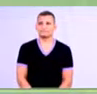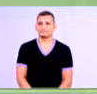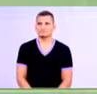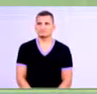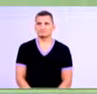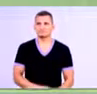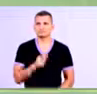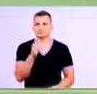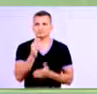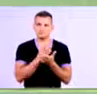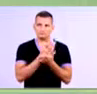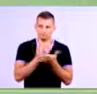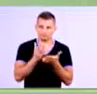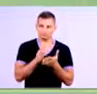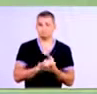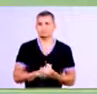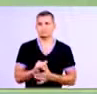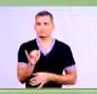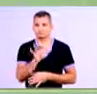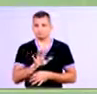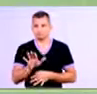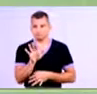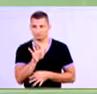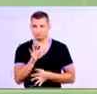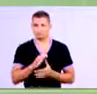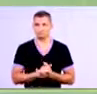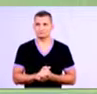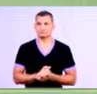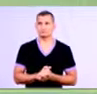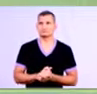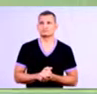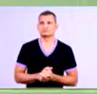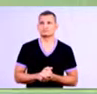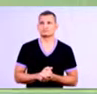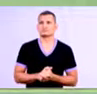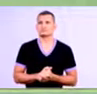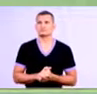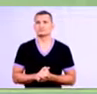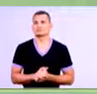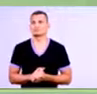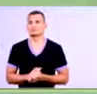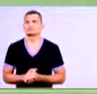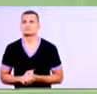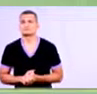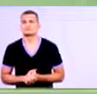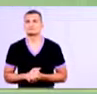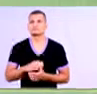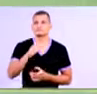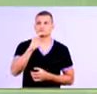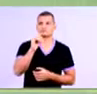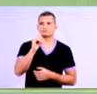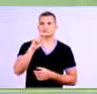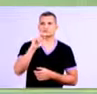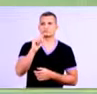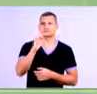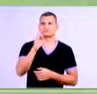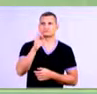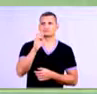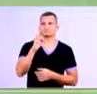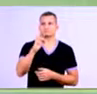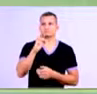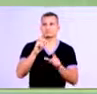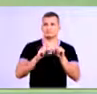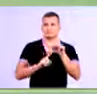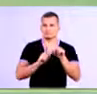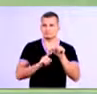Aqui alguns tipos de interface, interfaces a caractere, observem, ó, caractere, tá? Com a letra